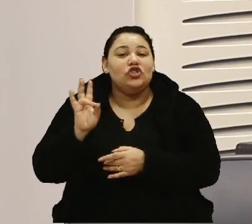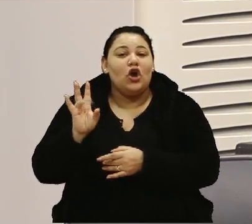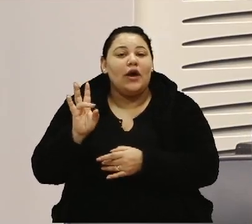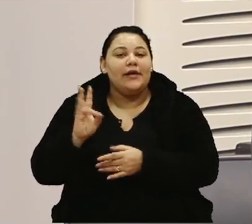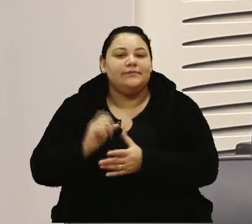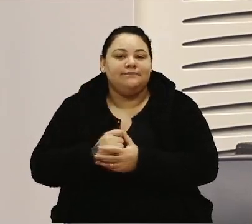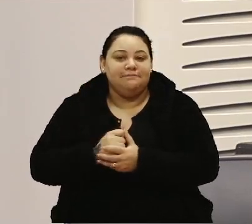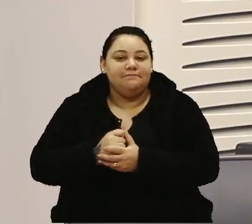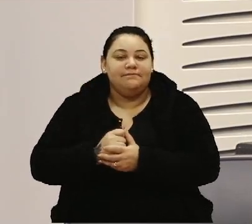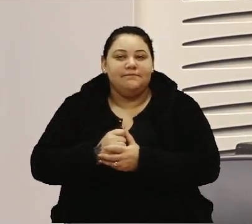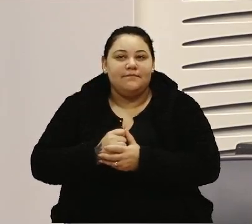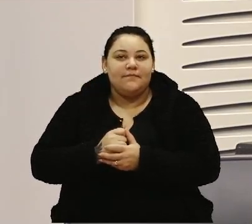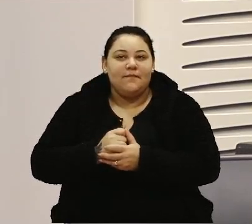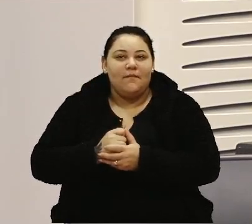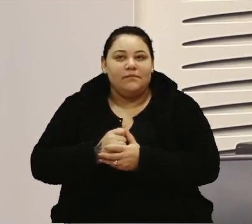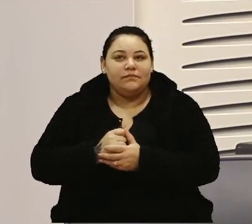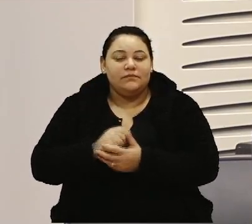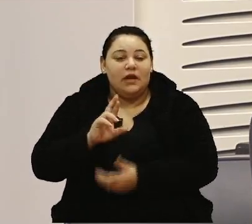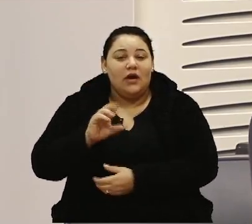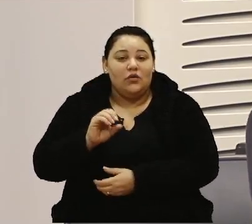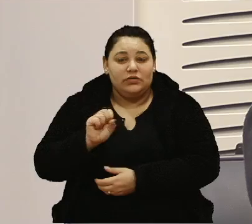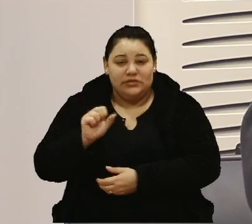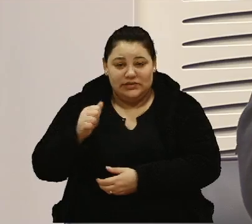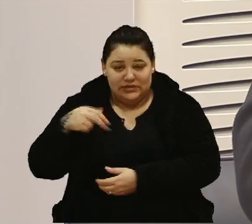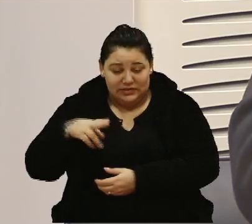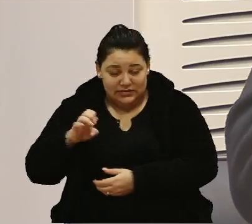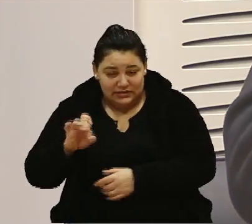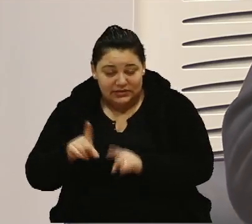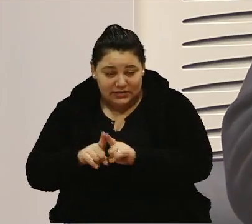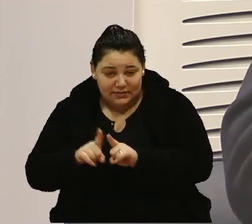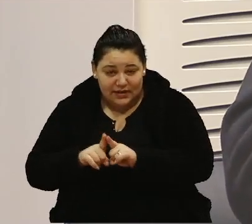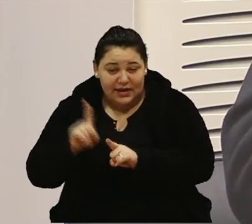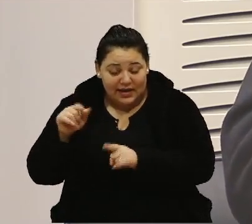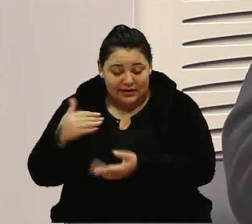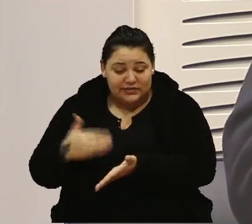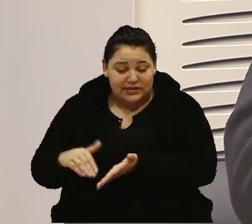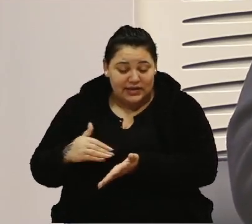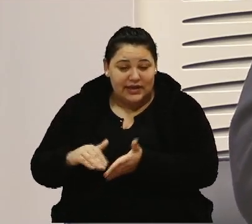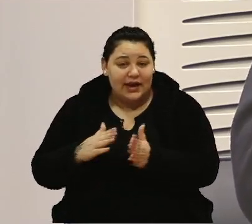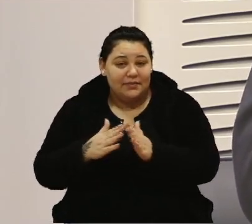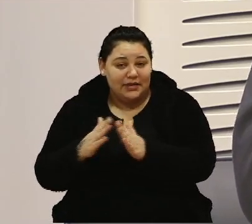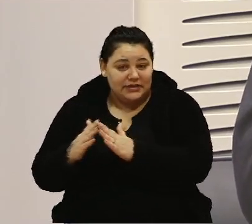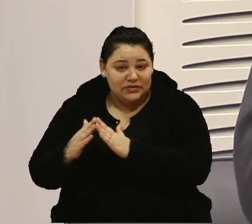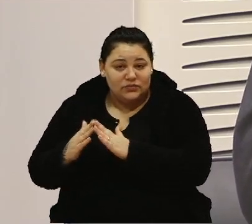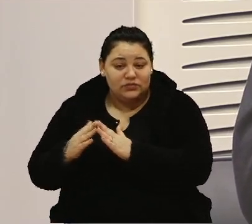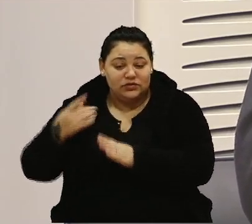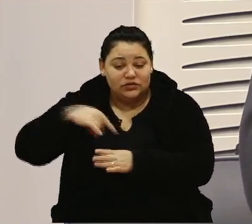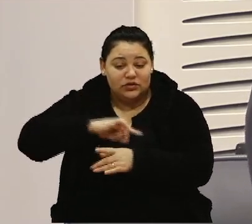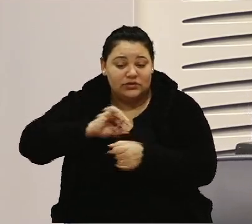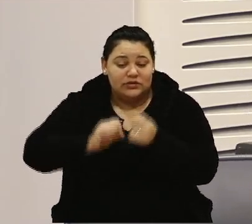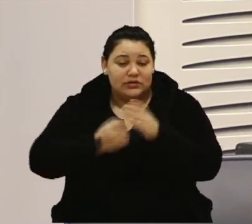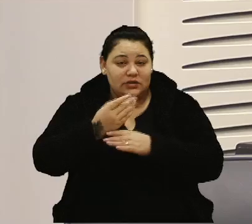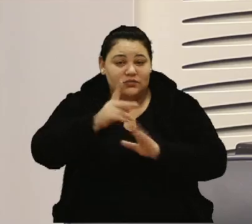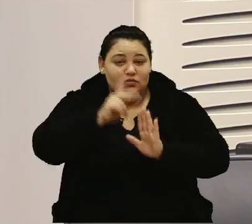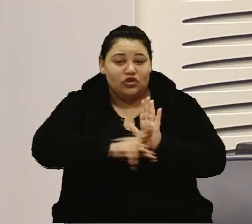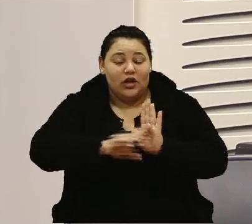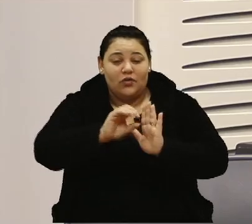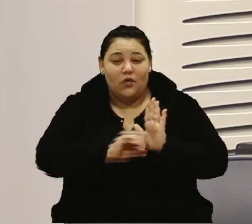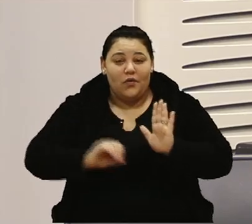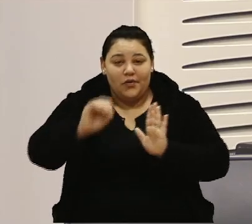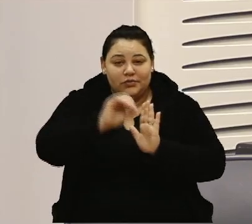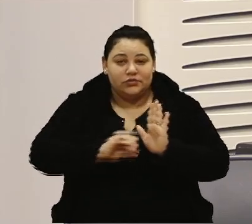Habitação. À época, a Rosane era secretária de Habitação, e fizemos um projeto magnífico, né,